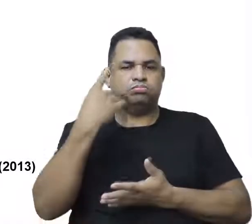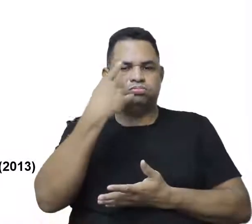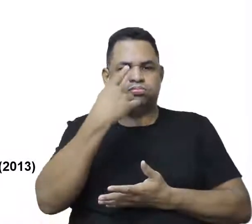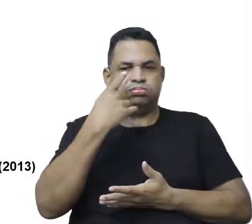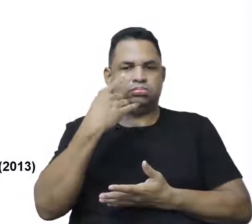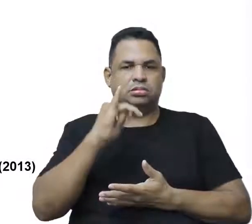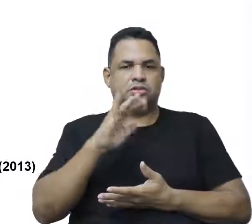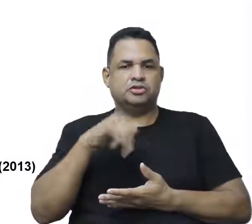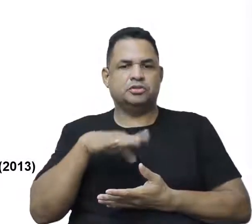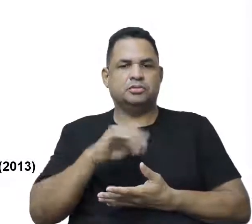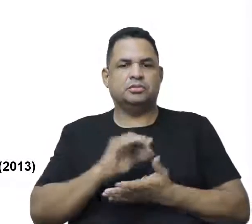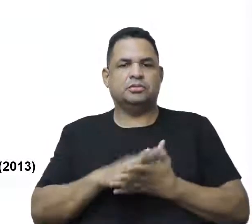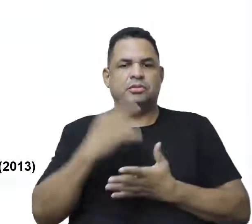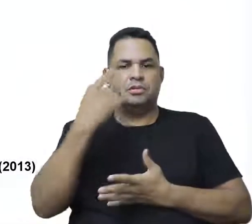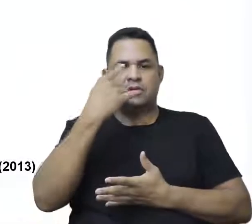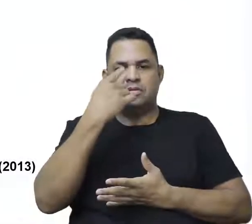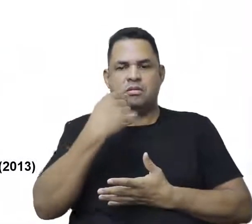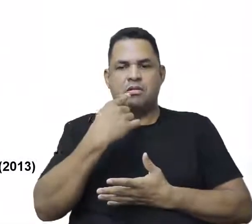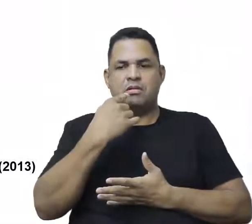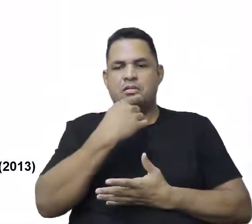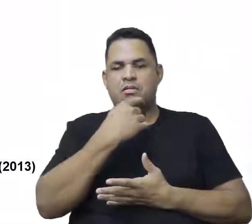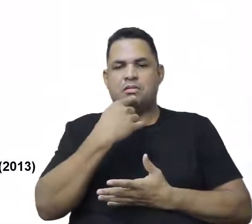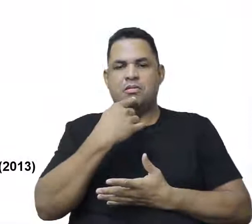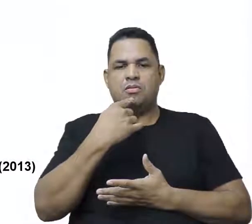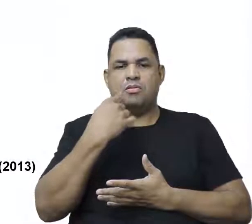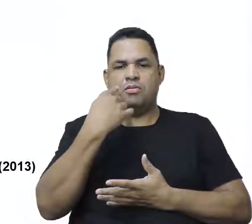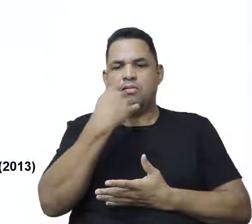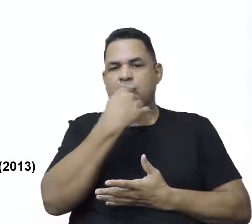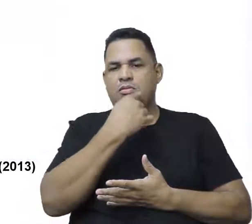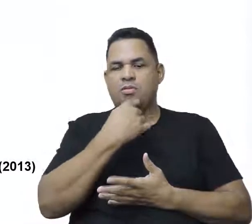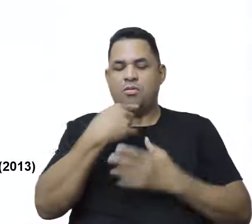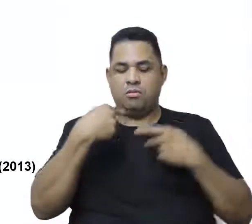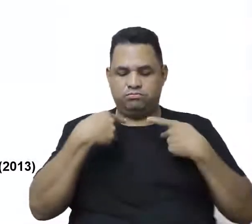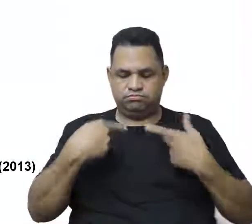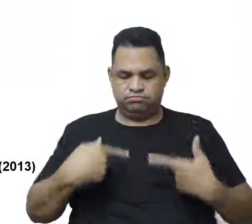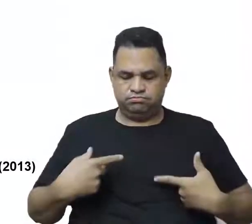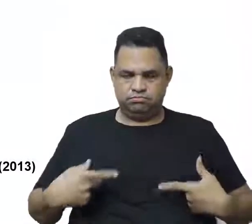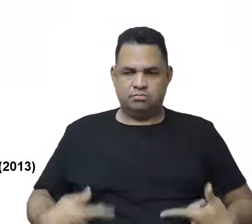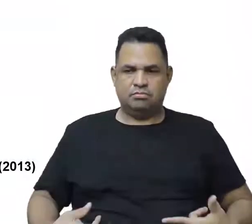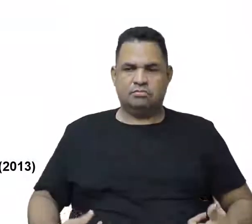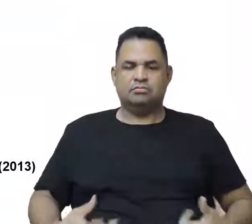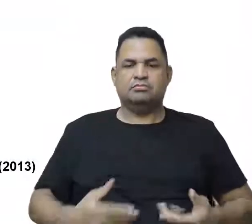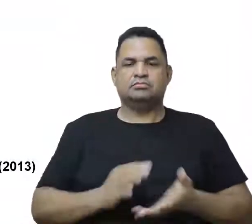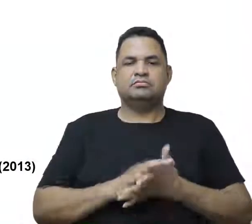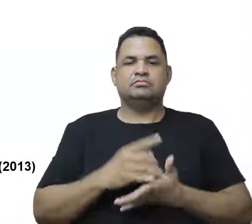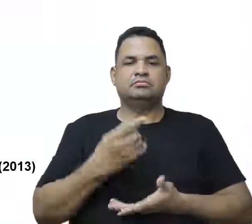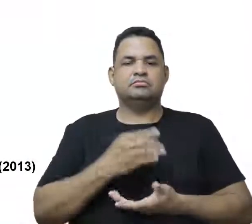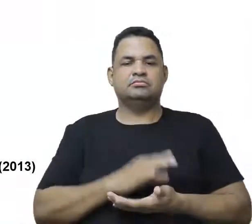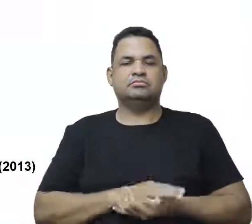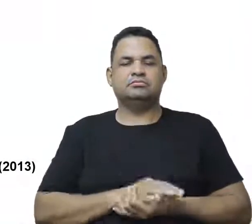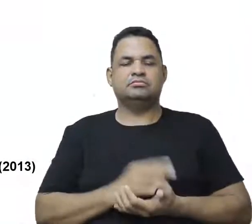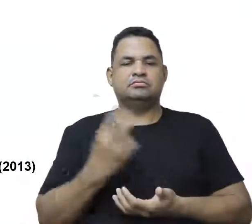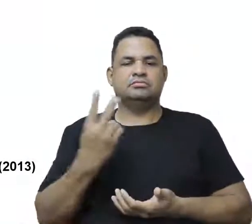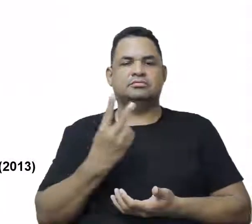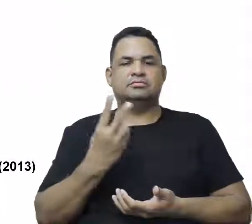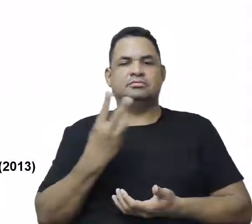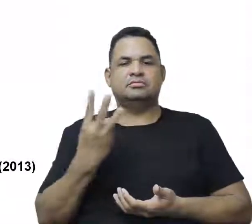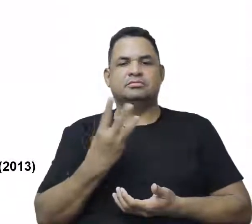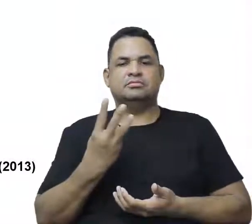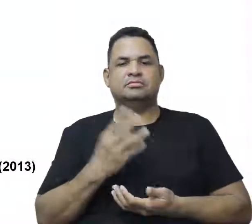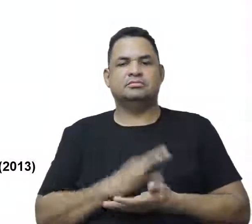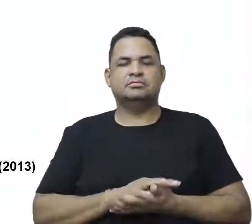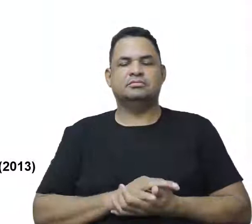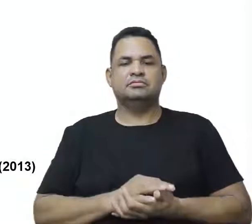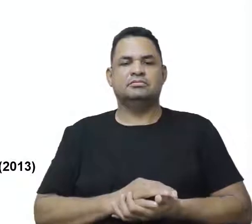passa pelo queixo e se dirige para outras partes do corpo, né? Já é uma segunda, terceira, quarta, quinta